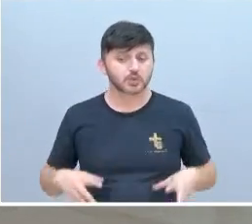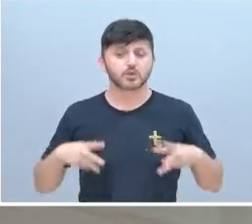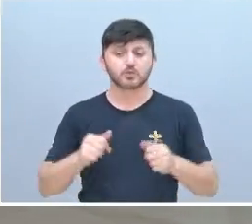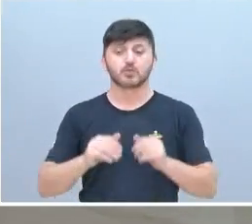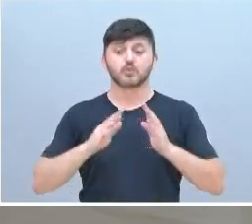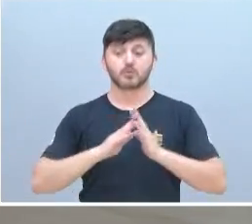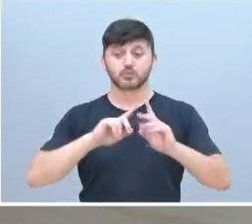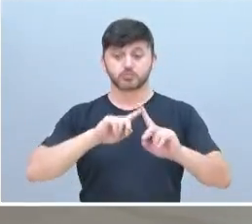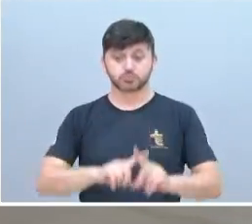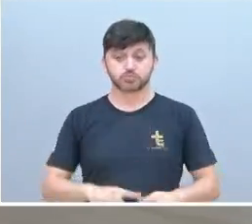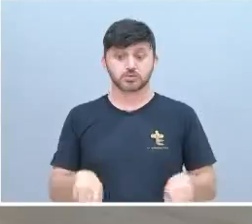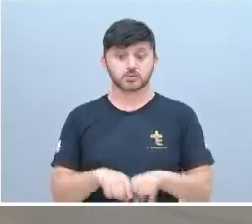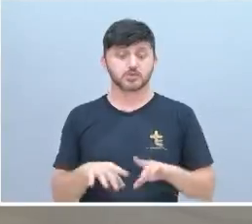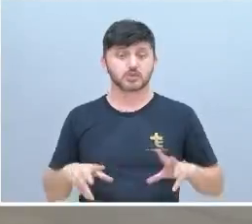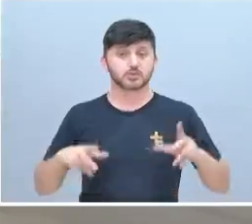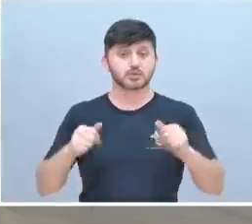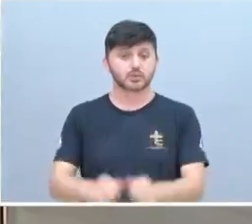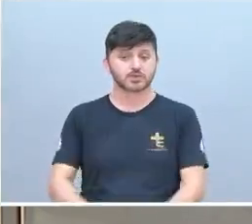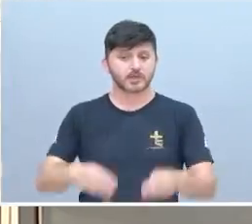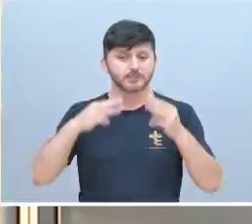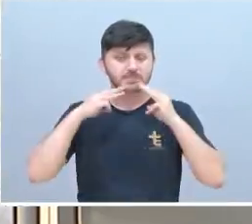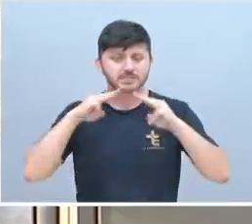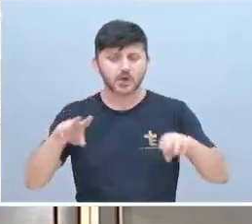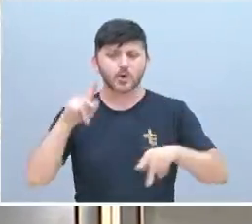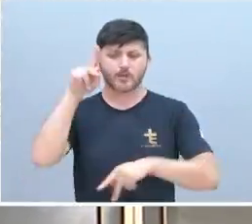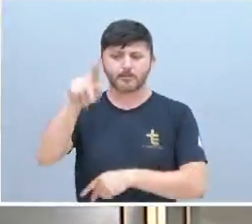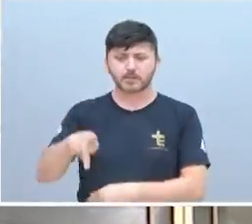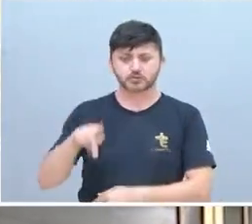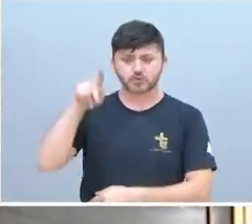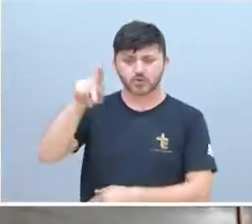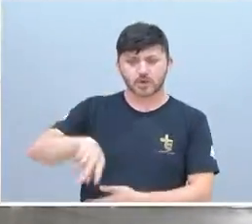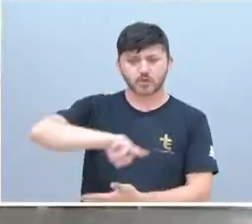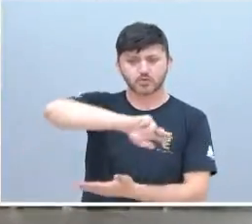igreja, todo o ministério, toda pastoral,